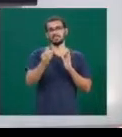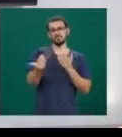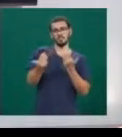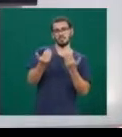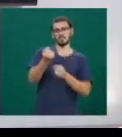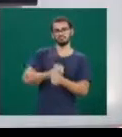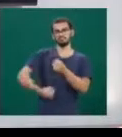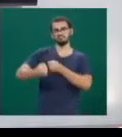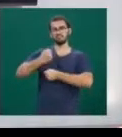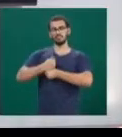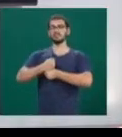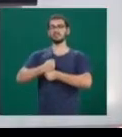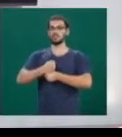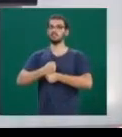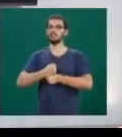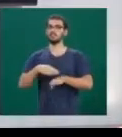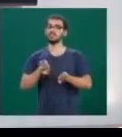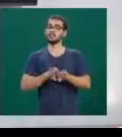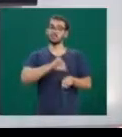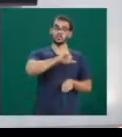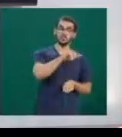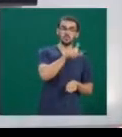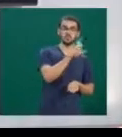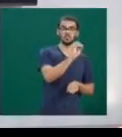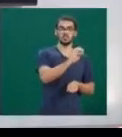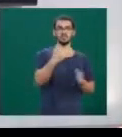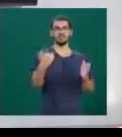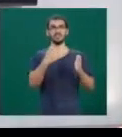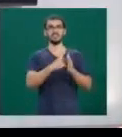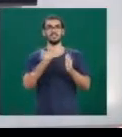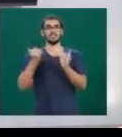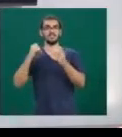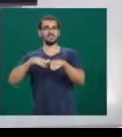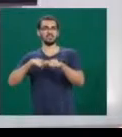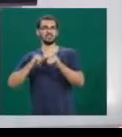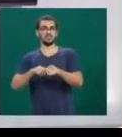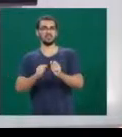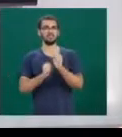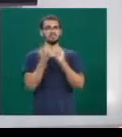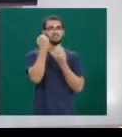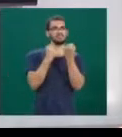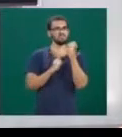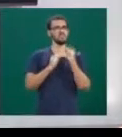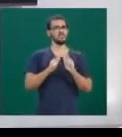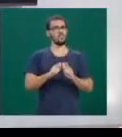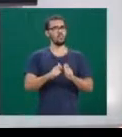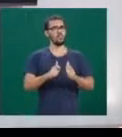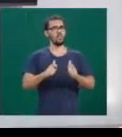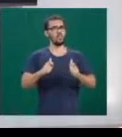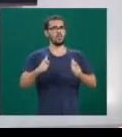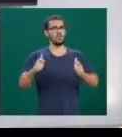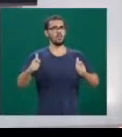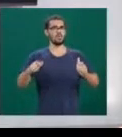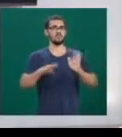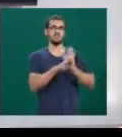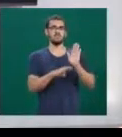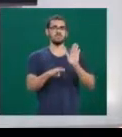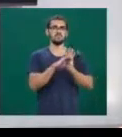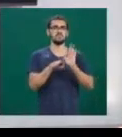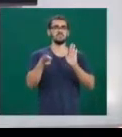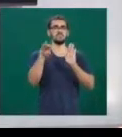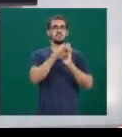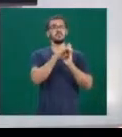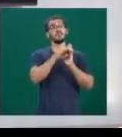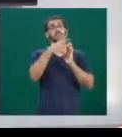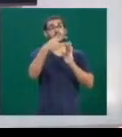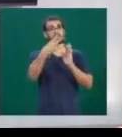No terceiro trimestre, de julho a setembro, a produção industrial cresceu ainda mais, em média 3% em 13